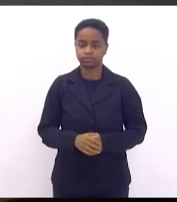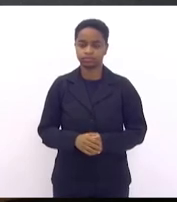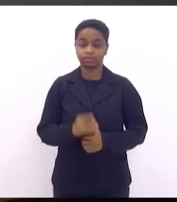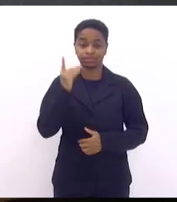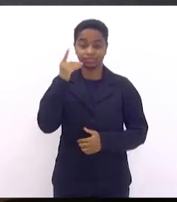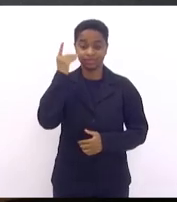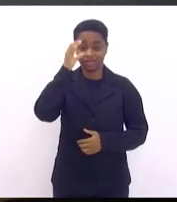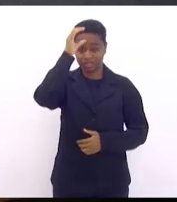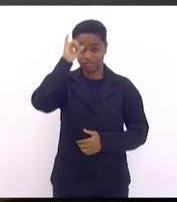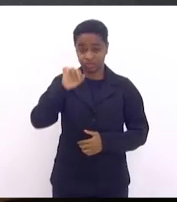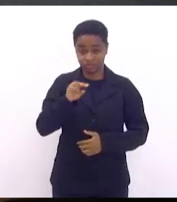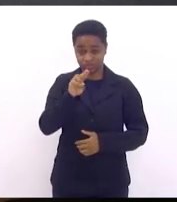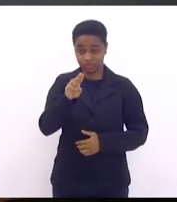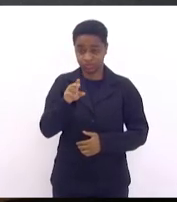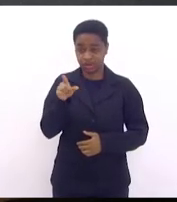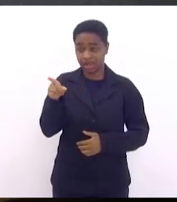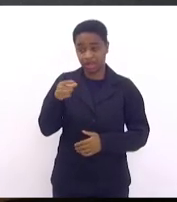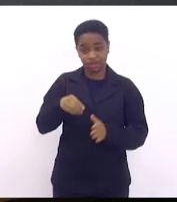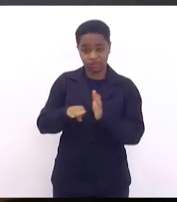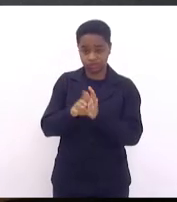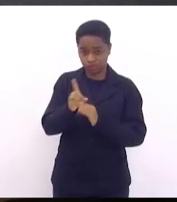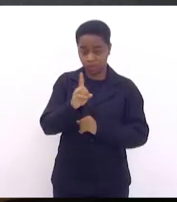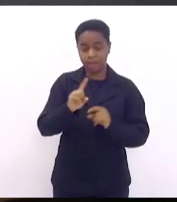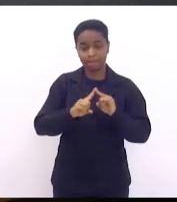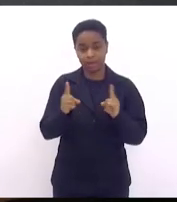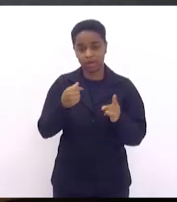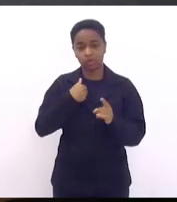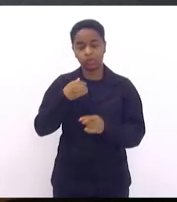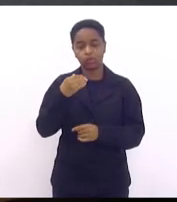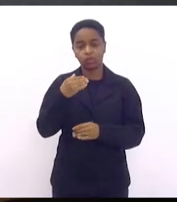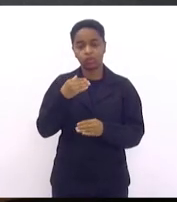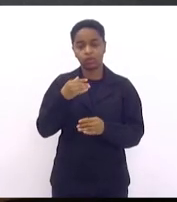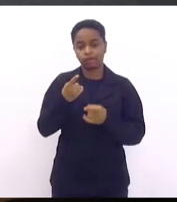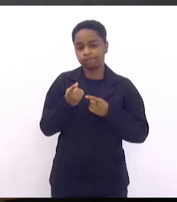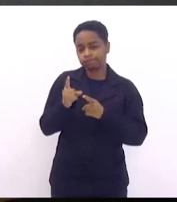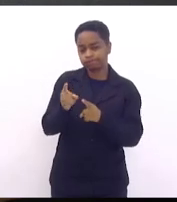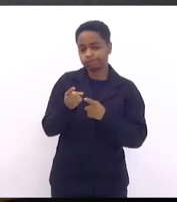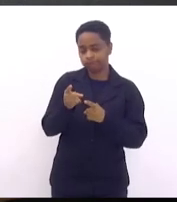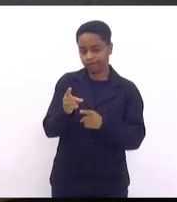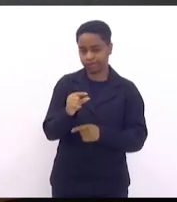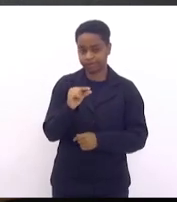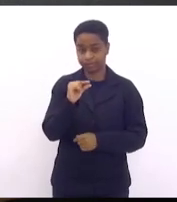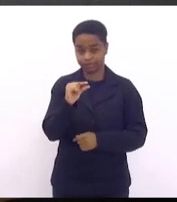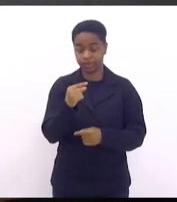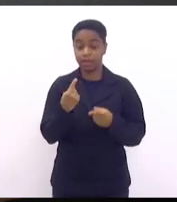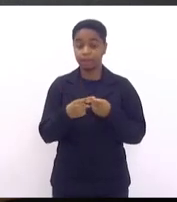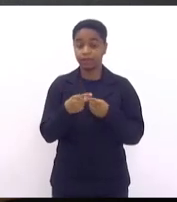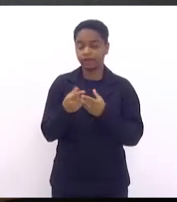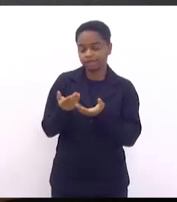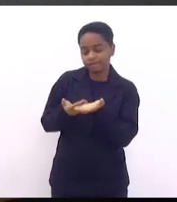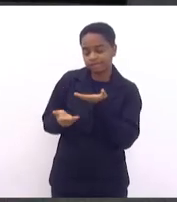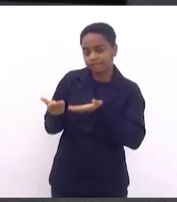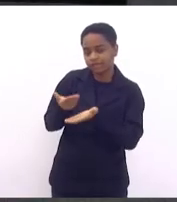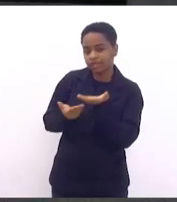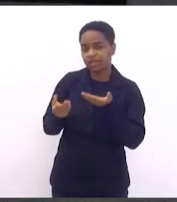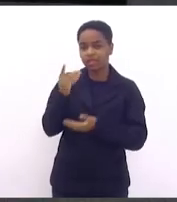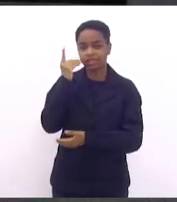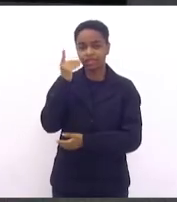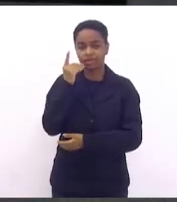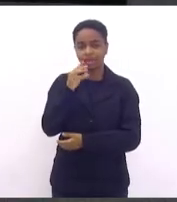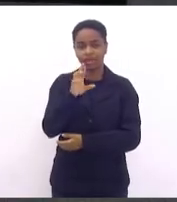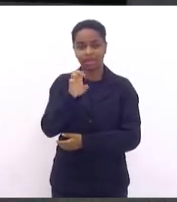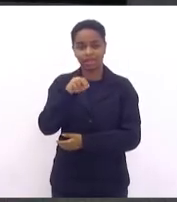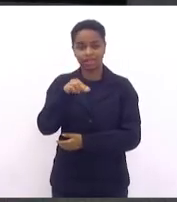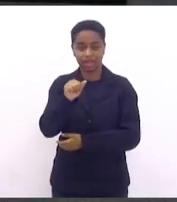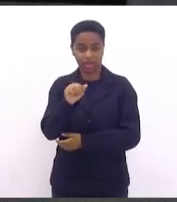Deputada Tia Ju, enquanto ele não chega lá, me permita fazer uma provocação. É que a convivência com o deputado Renato